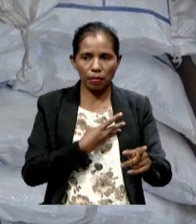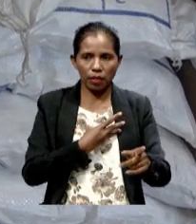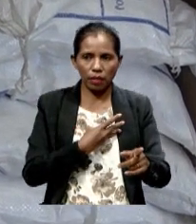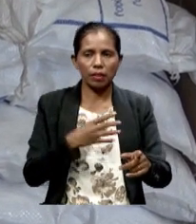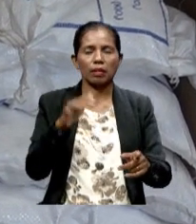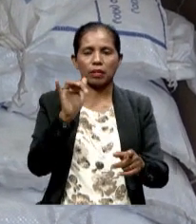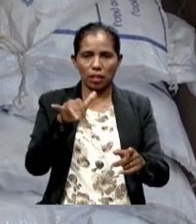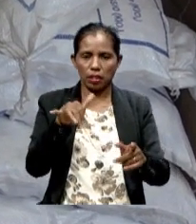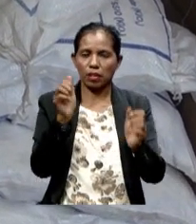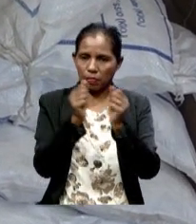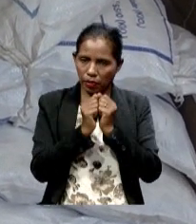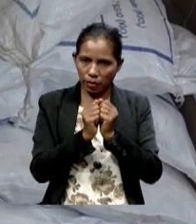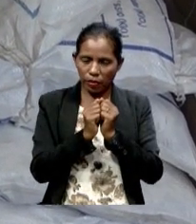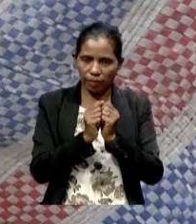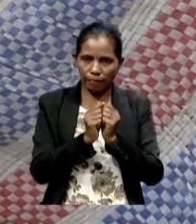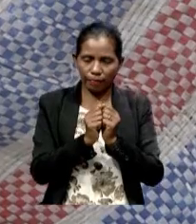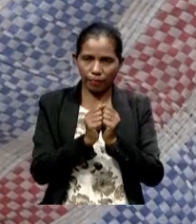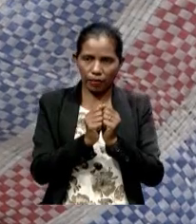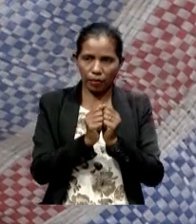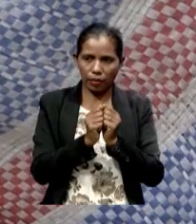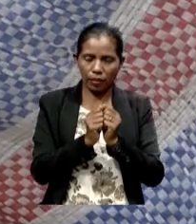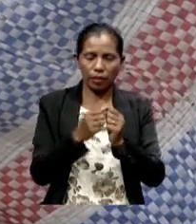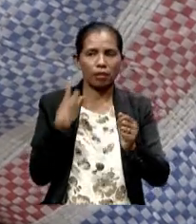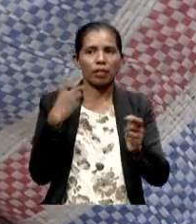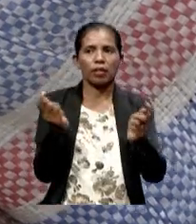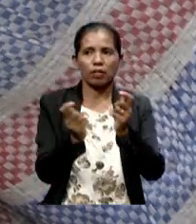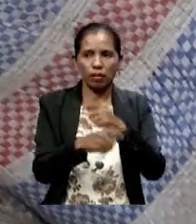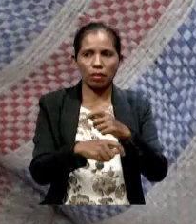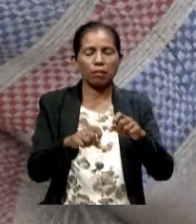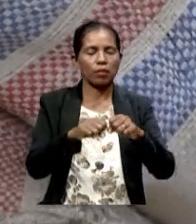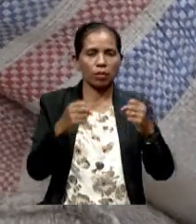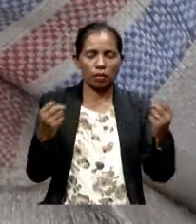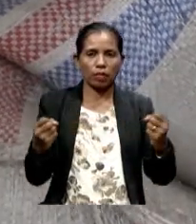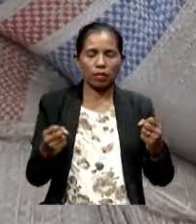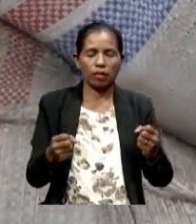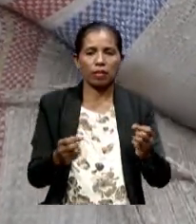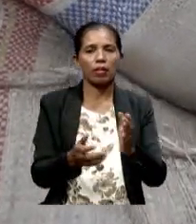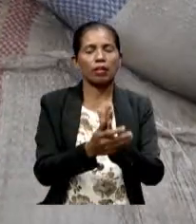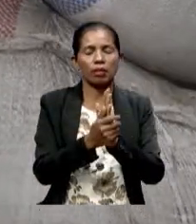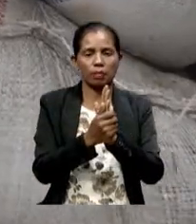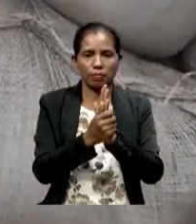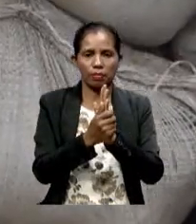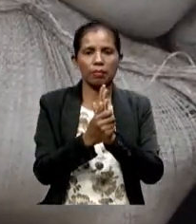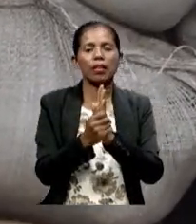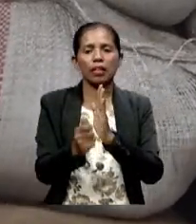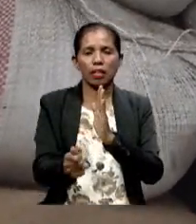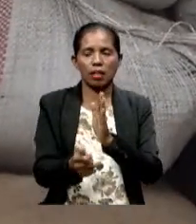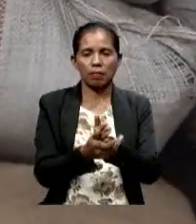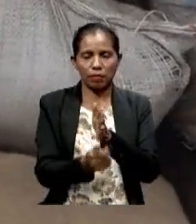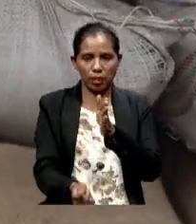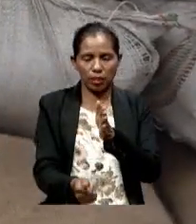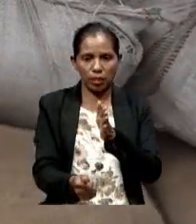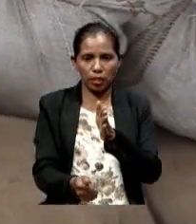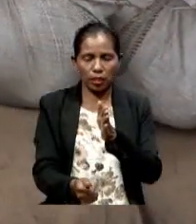concorra malu, a boa TV fogo, a mim troca fali, mina, cara, é mera mina litro rua. Então, mina litro rua,